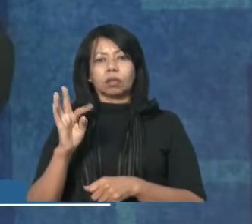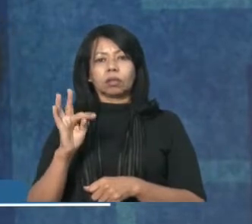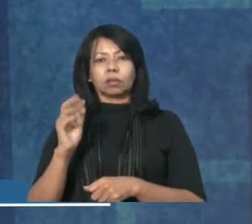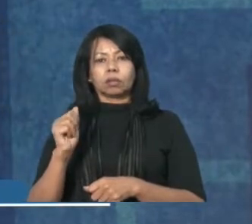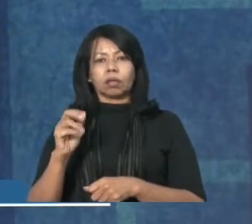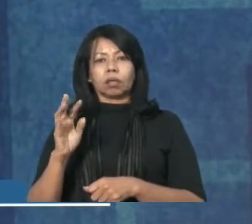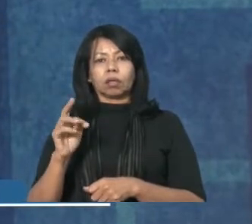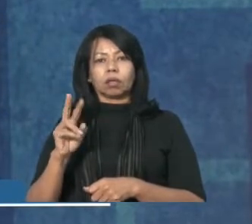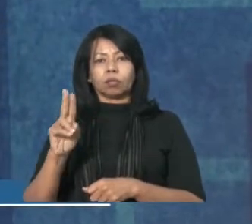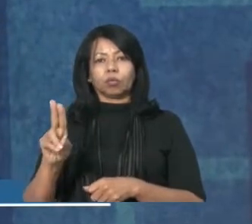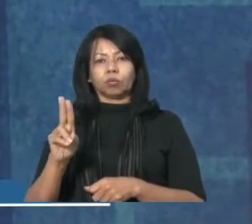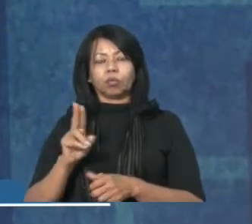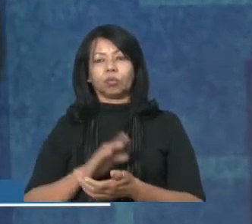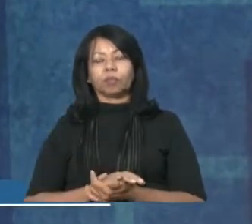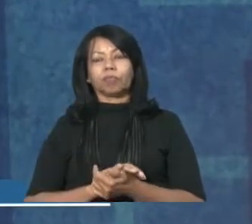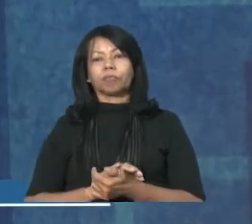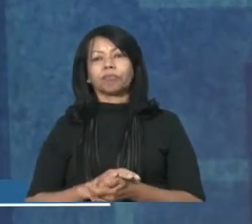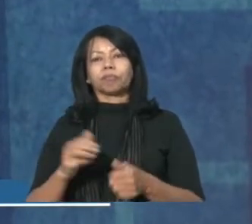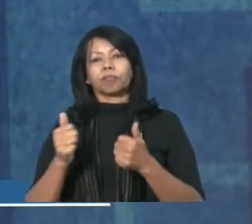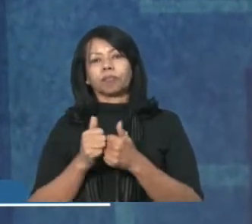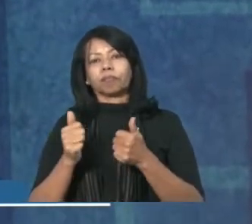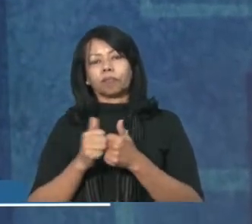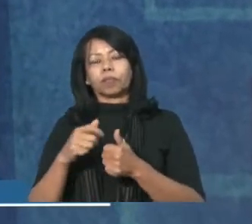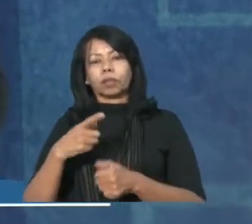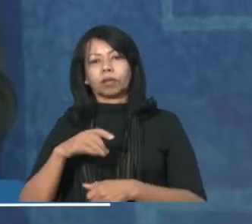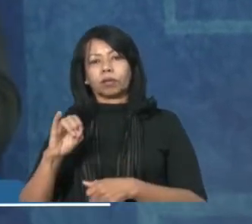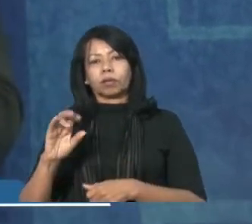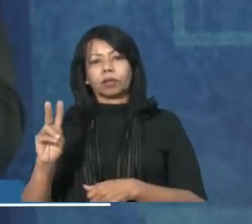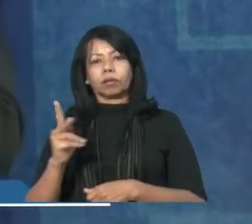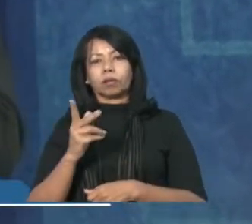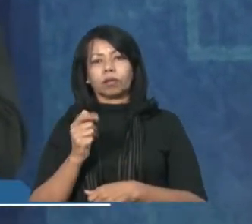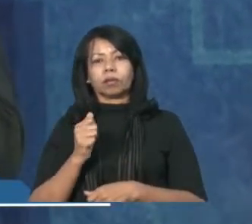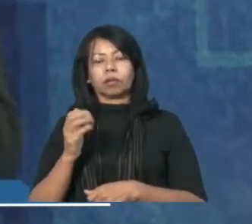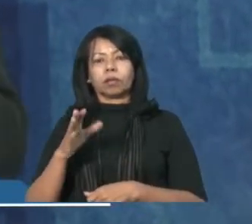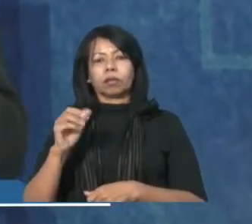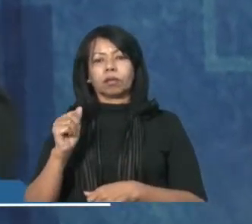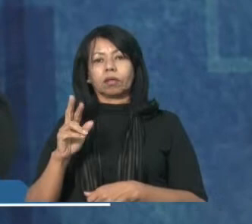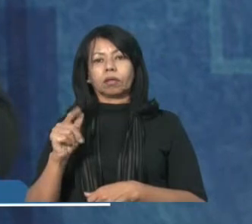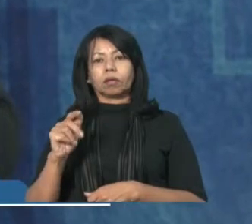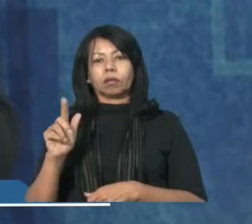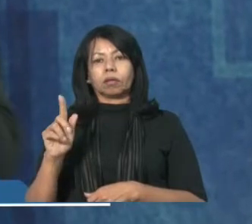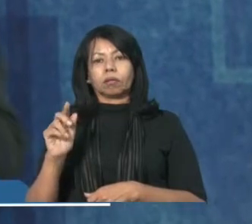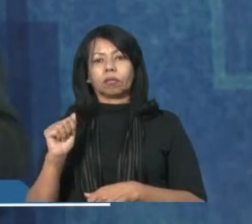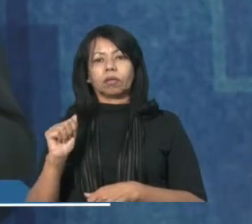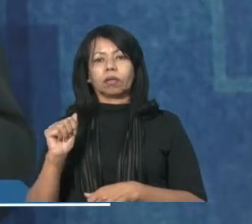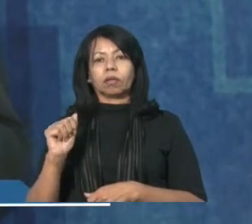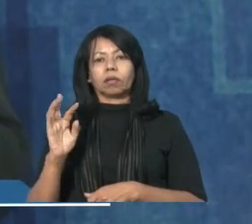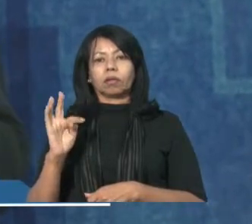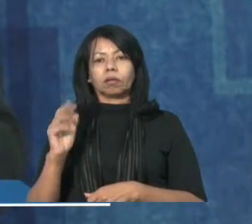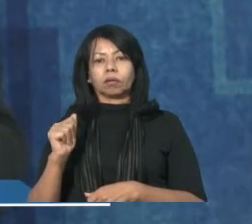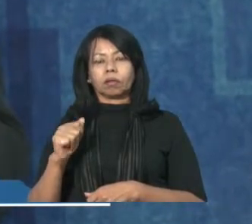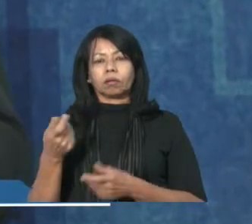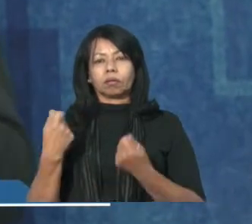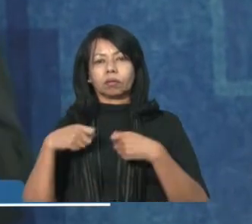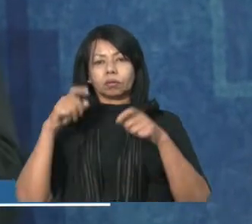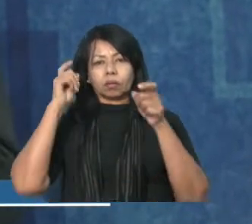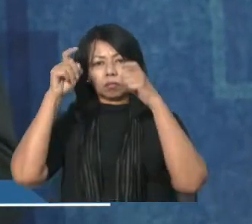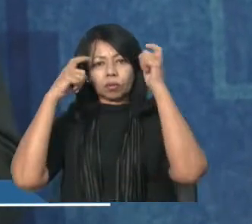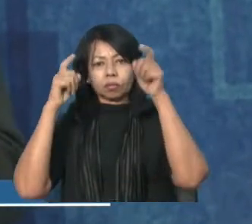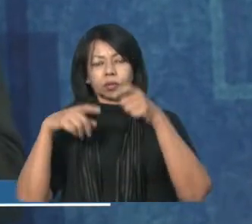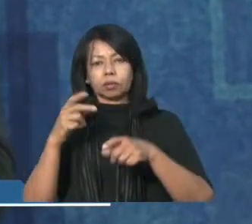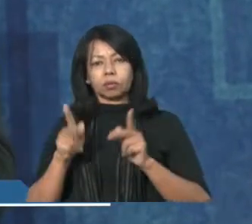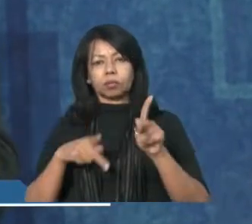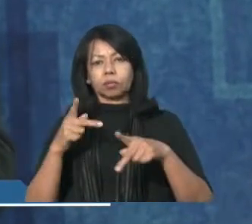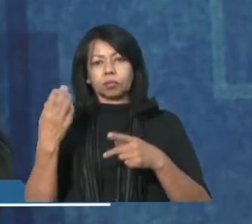coelha tattoo margeando a rodovia imigrantes e o bairro também Jardim Caraguatá e trouxe grande preocupação para toda a população cubatense não foi diferente